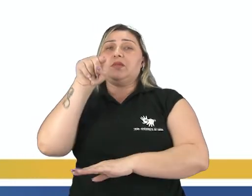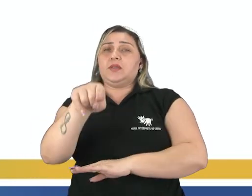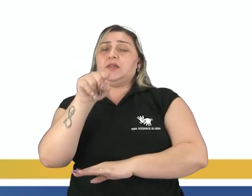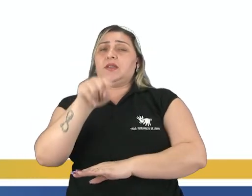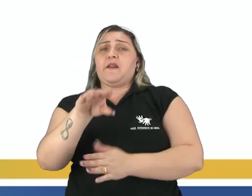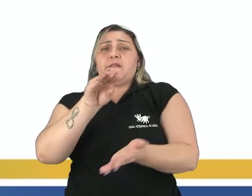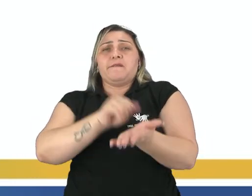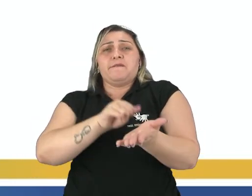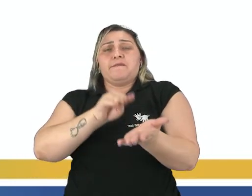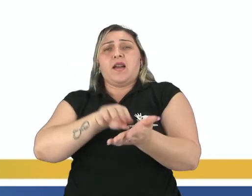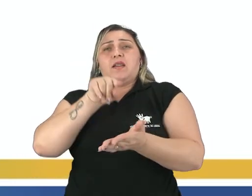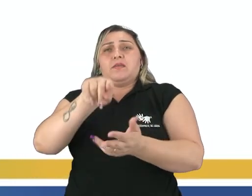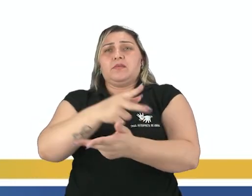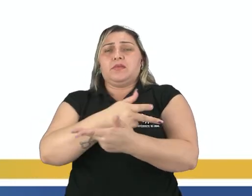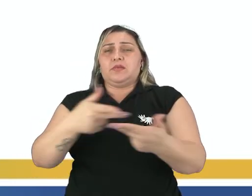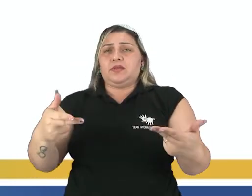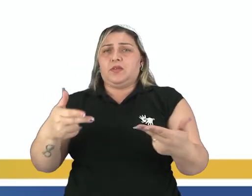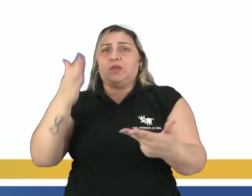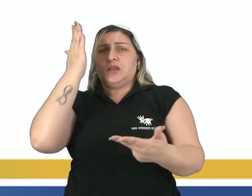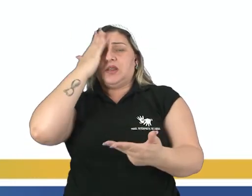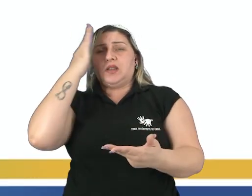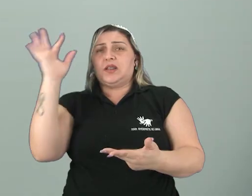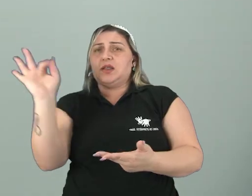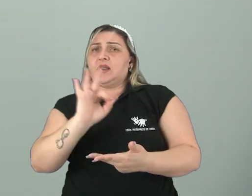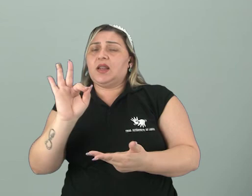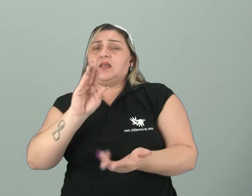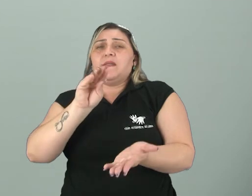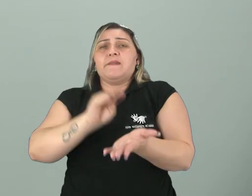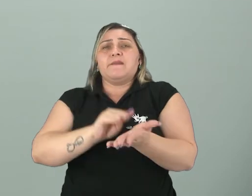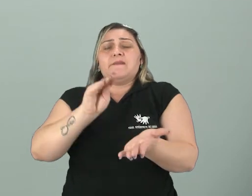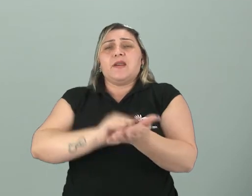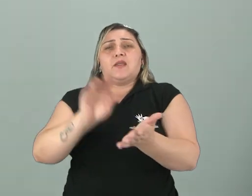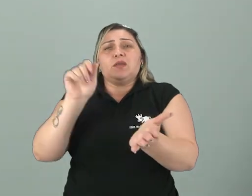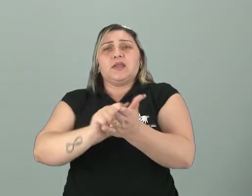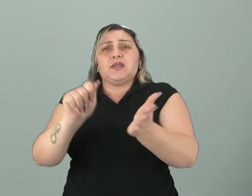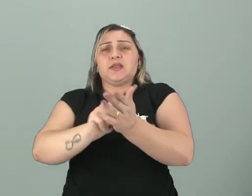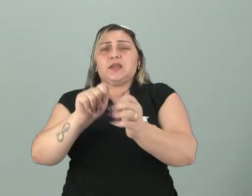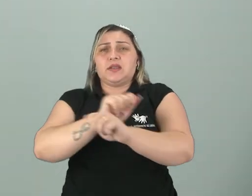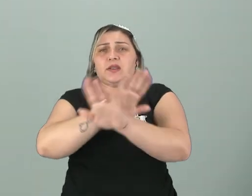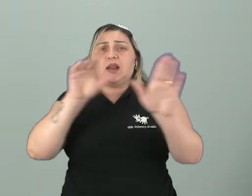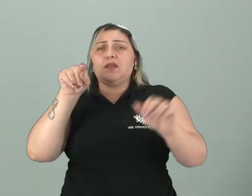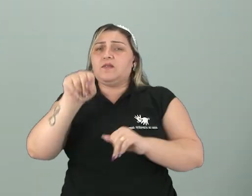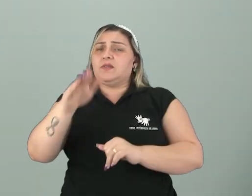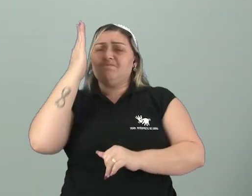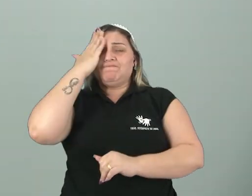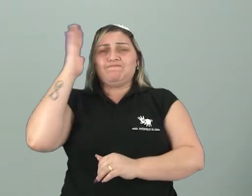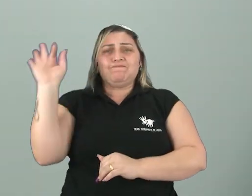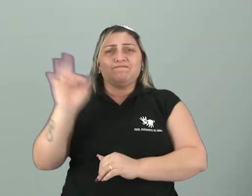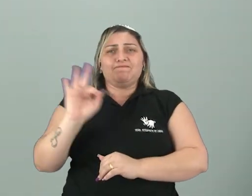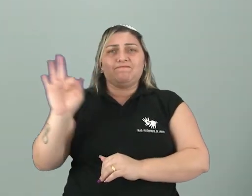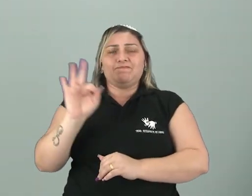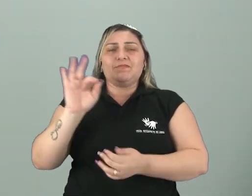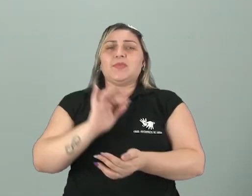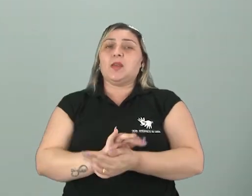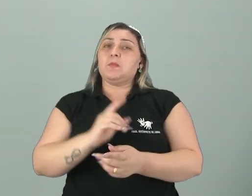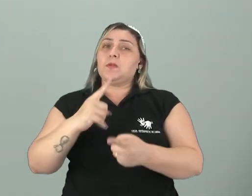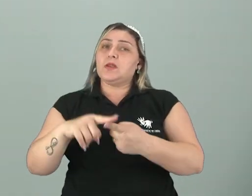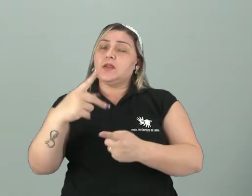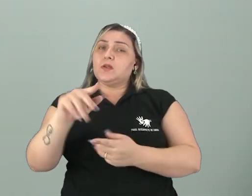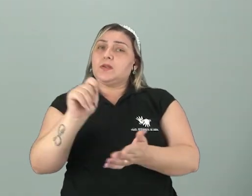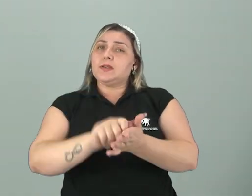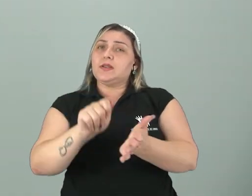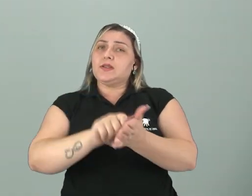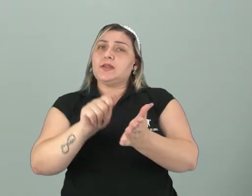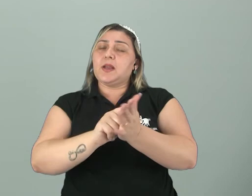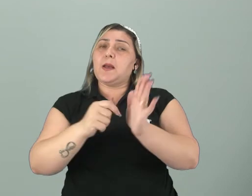você, por falta da pontuação, é mal interpretado, por falta de uma escrita clara, você é mal interpretado, porque a sua